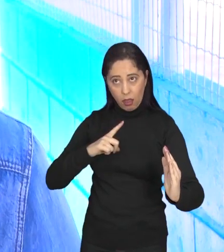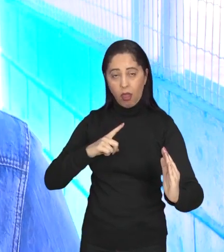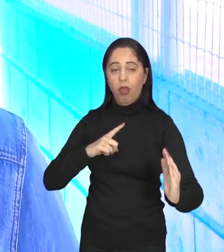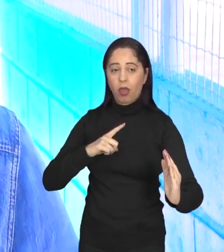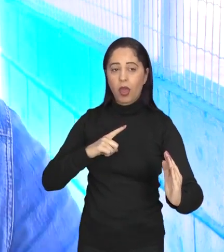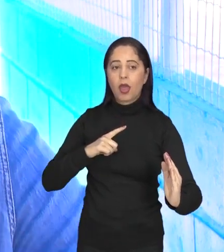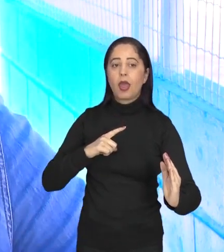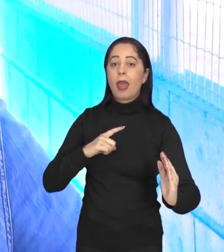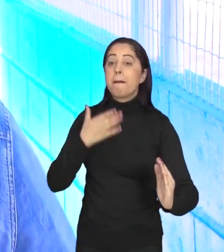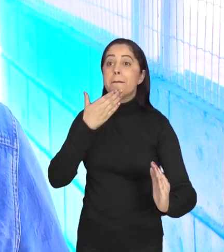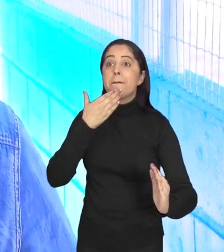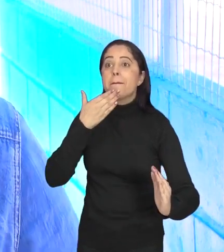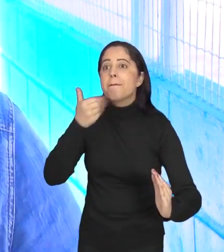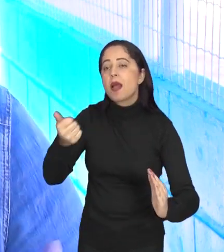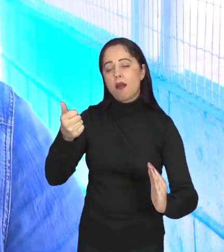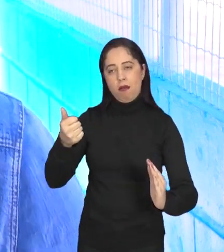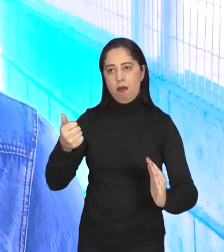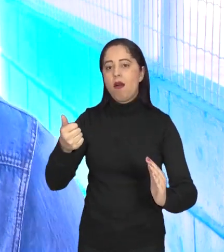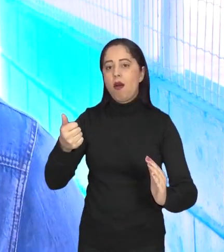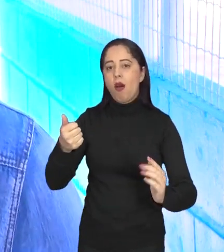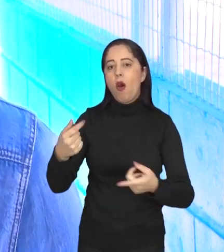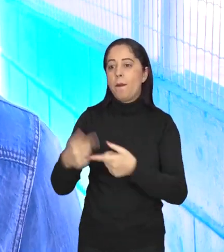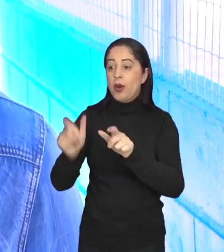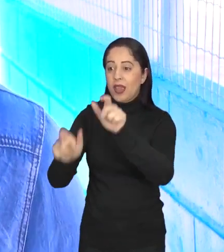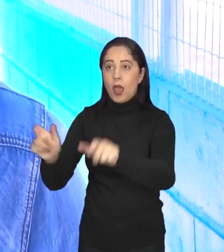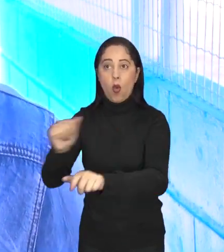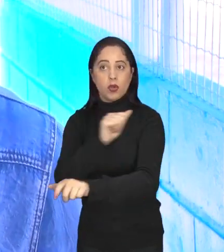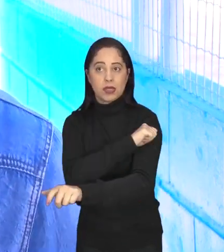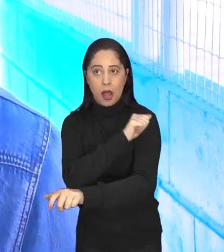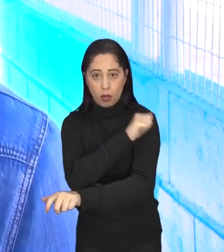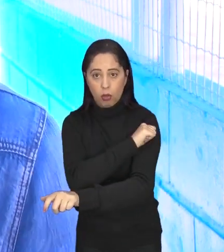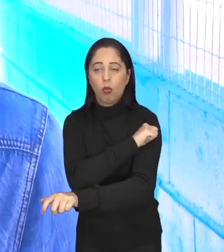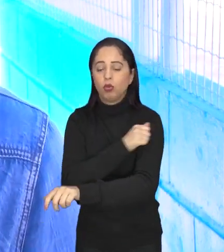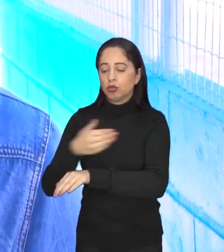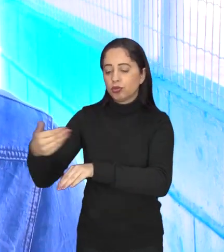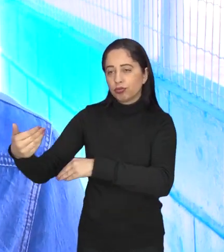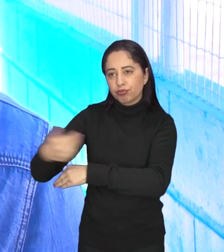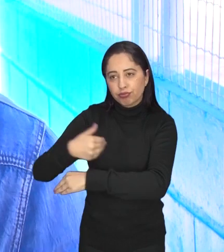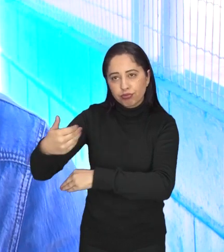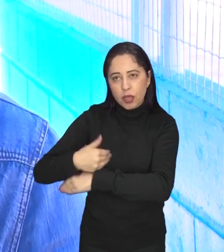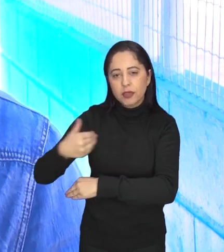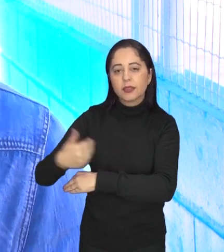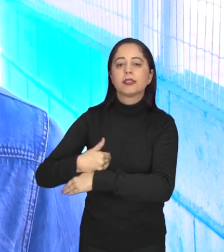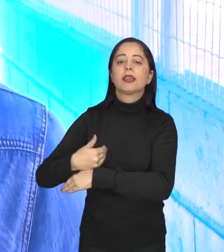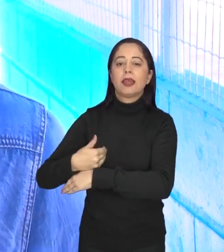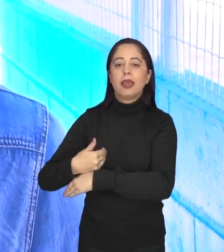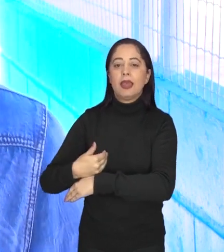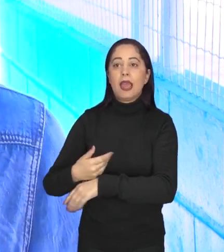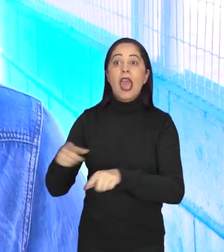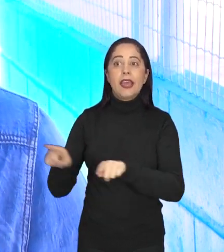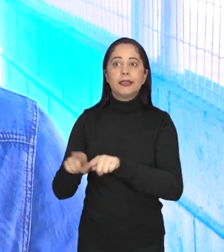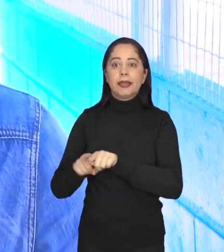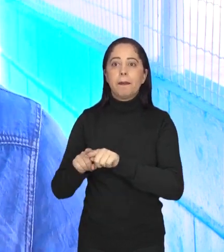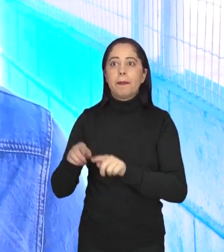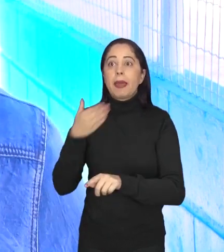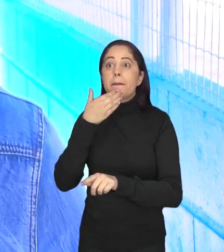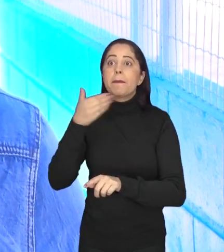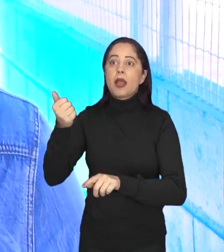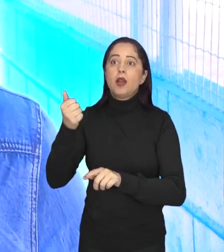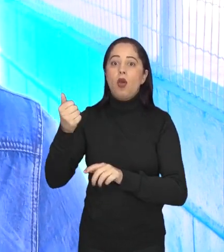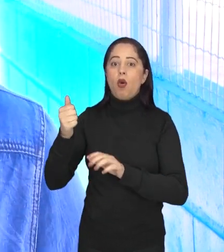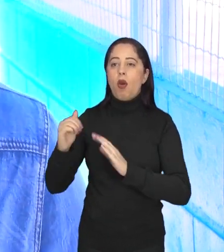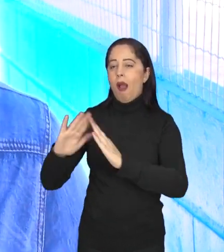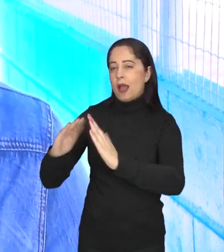o apoiador, então vai ser melhor para os alunos que estão aqui, para os usuários, mas